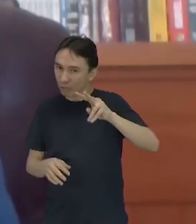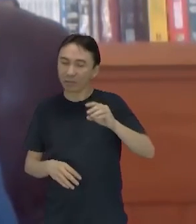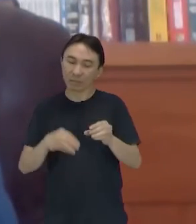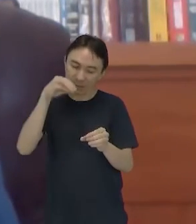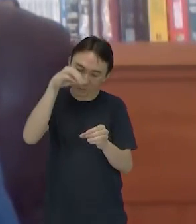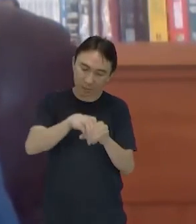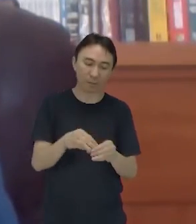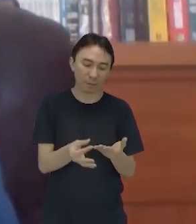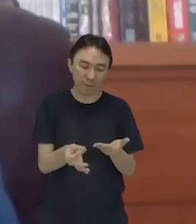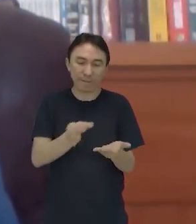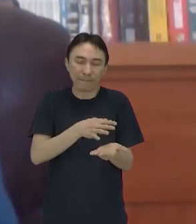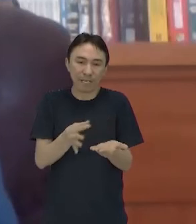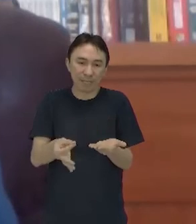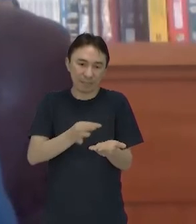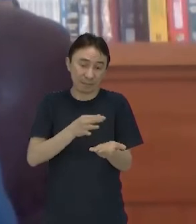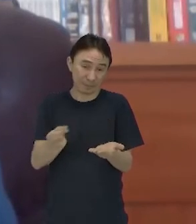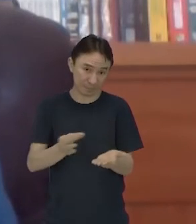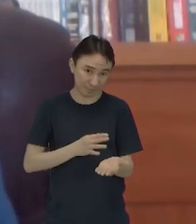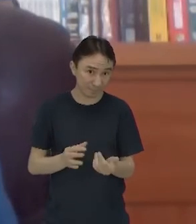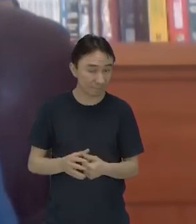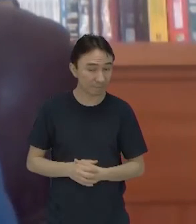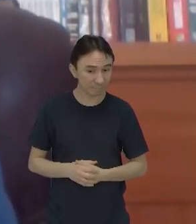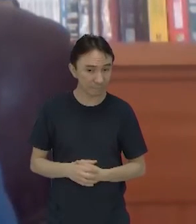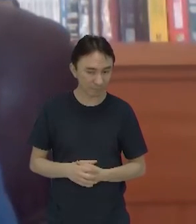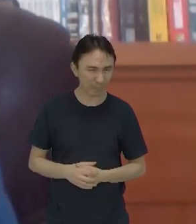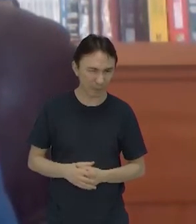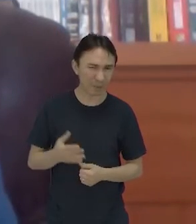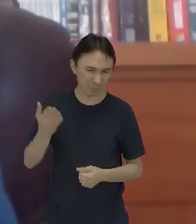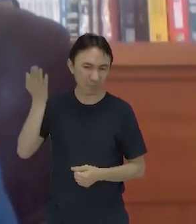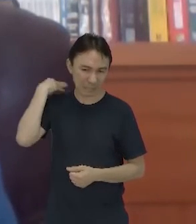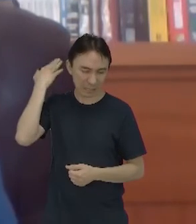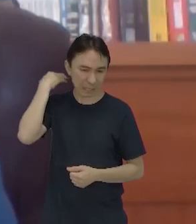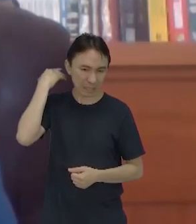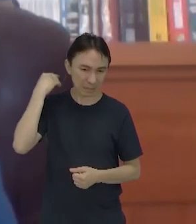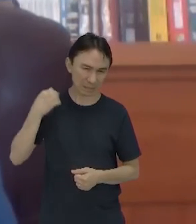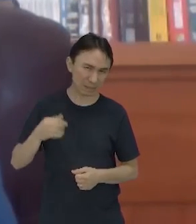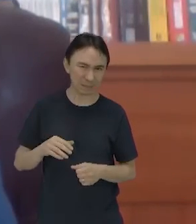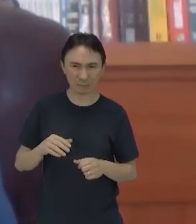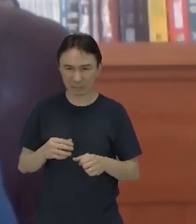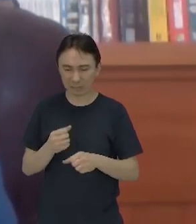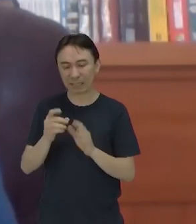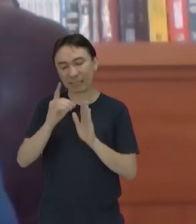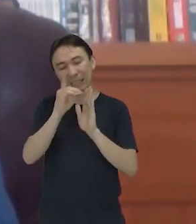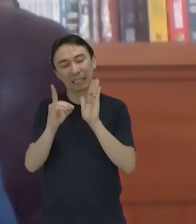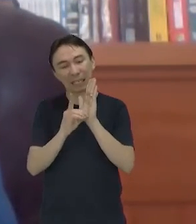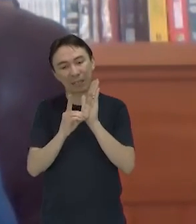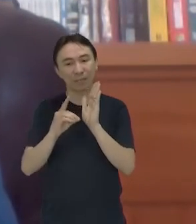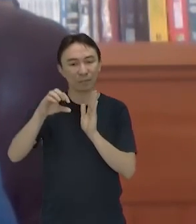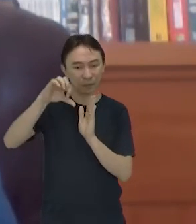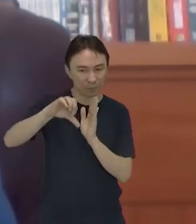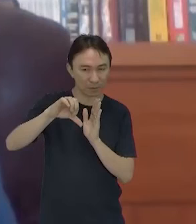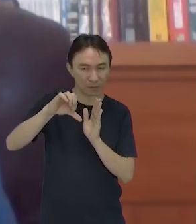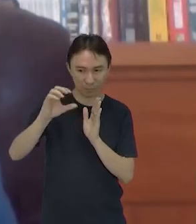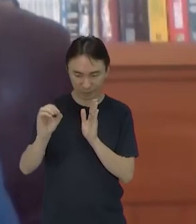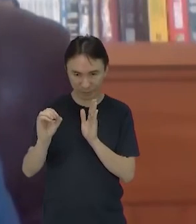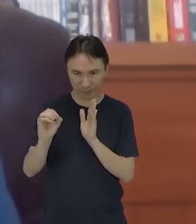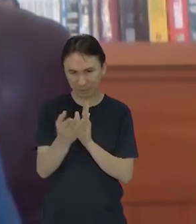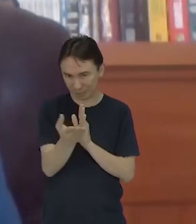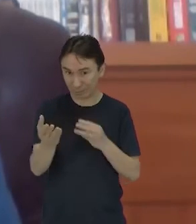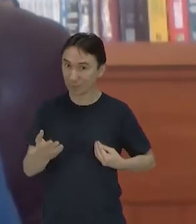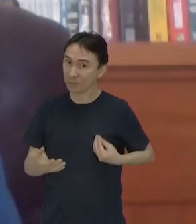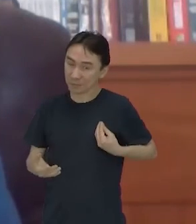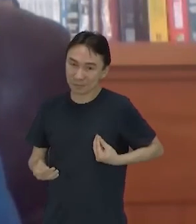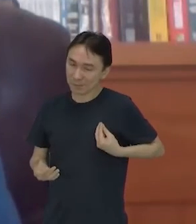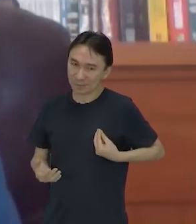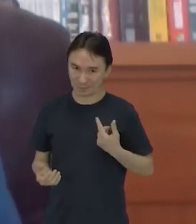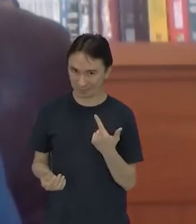é isso. Na minha época, antigamente, nos anos 90, vocês não eram nascidos,